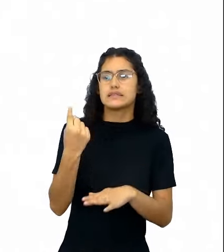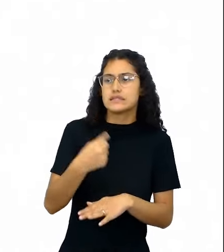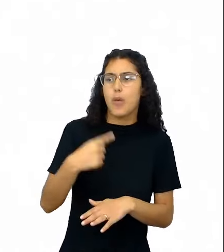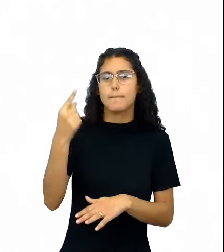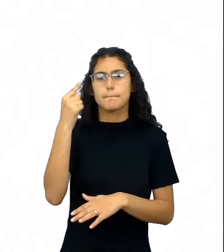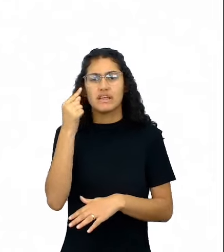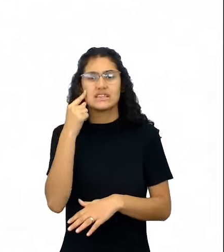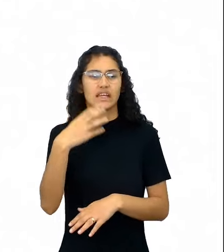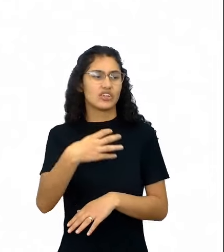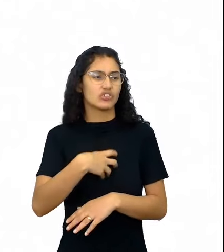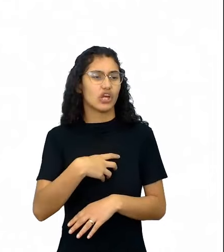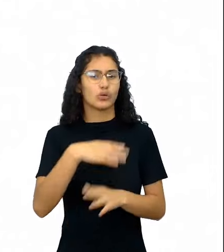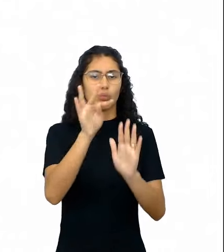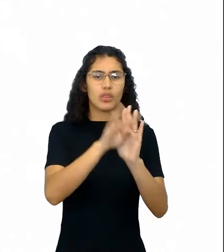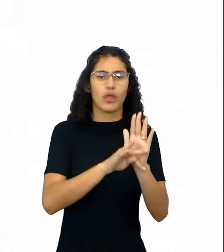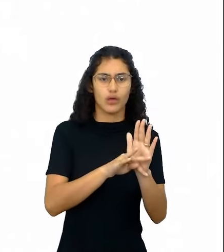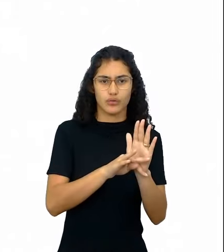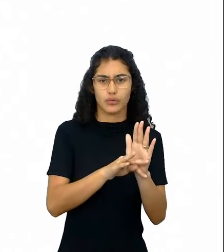hipótese?